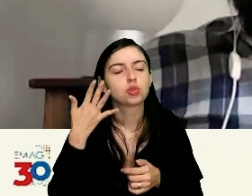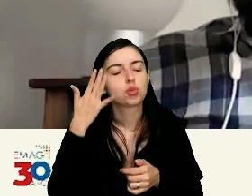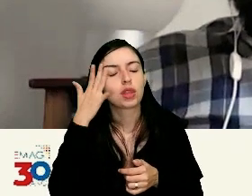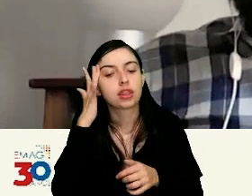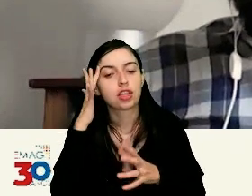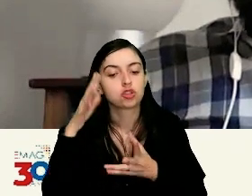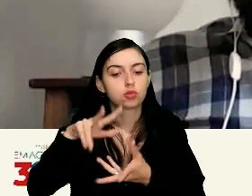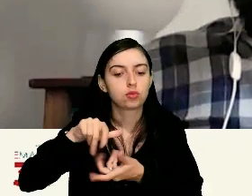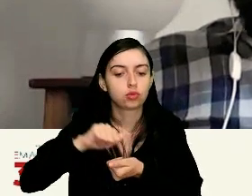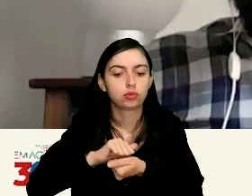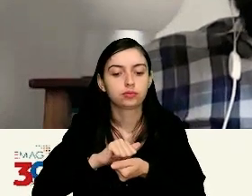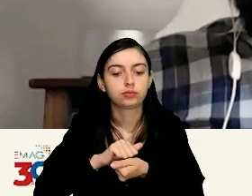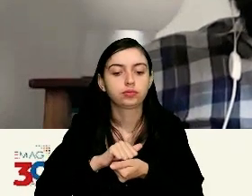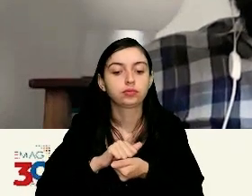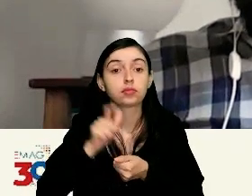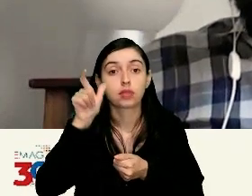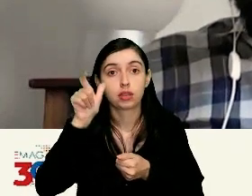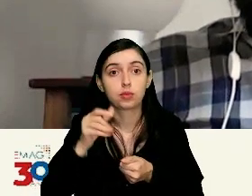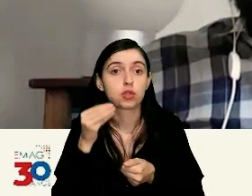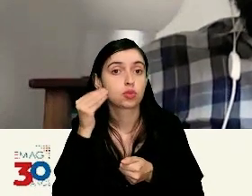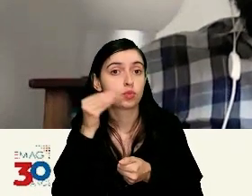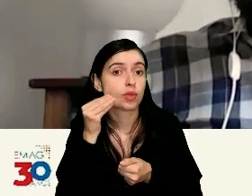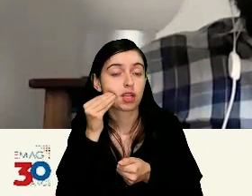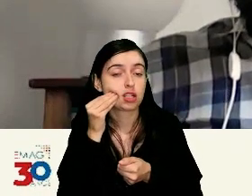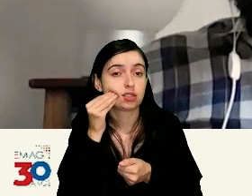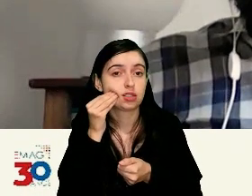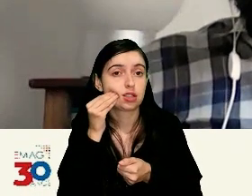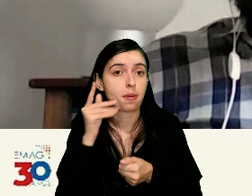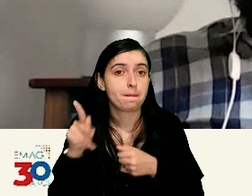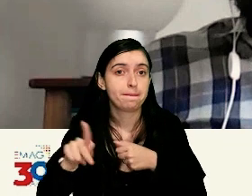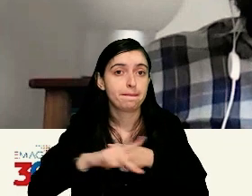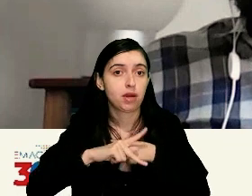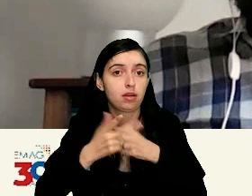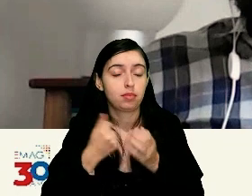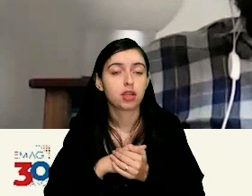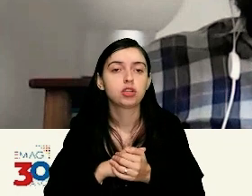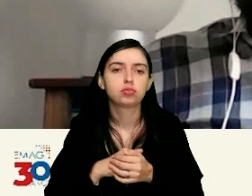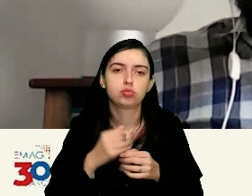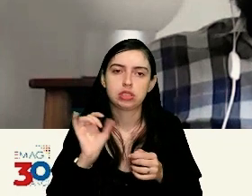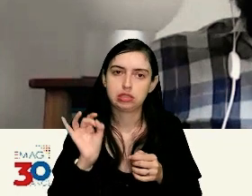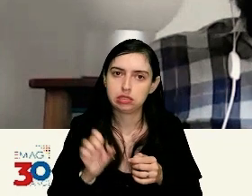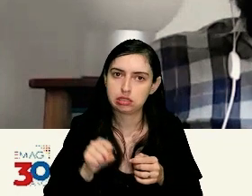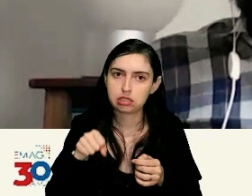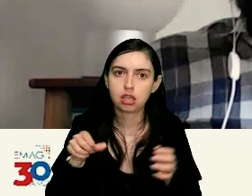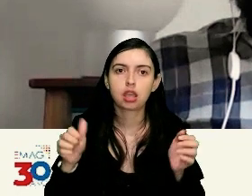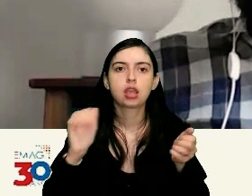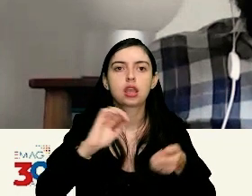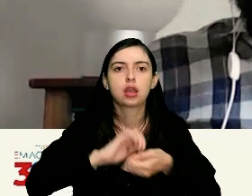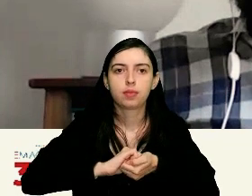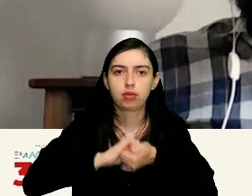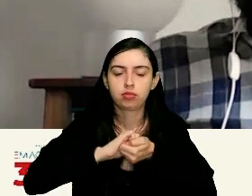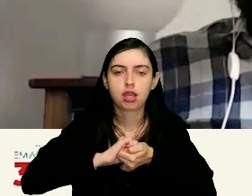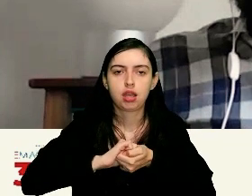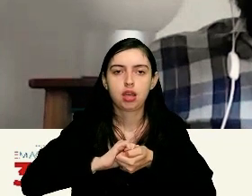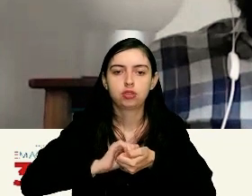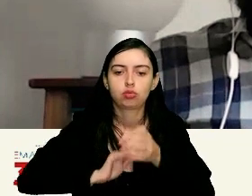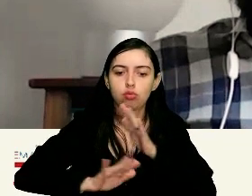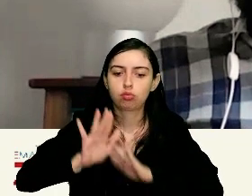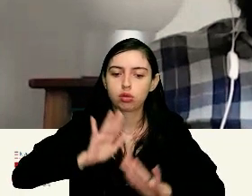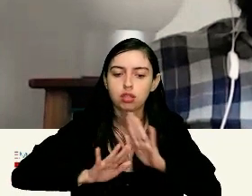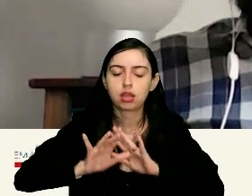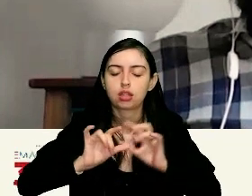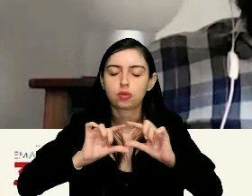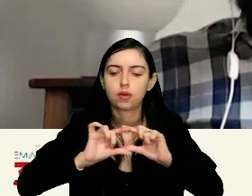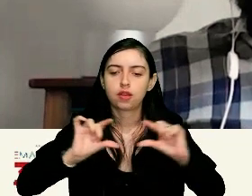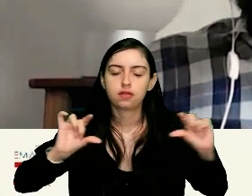sua própria experiência. Claro, a gente de mãos dadas, né? Obviamente de mãos dadas, mas essa frase, para mim, ela me